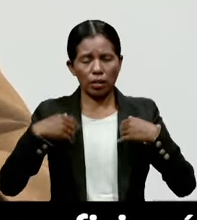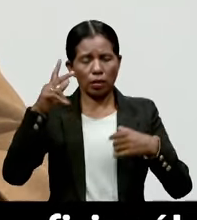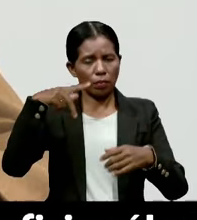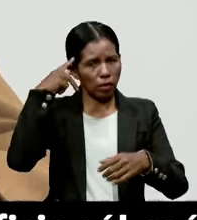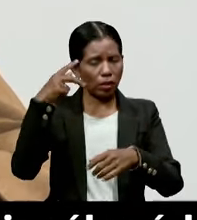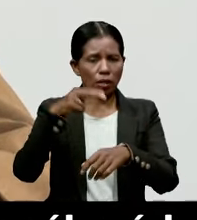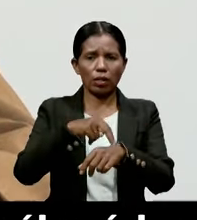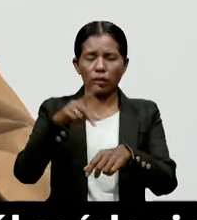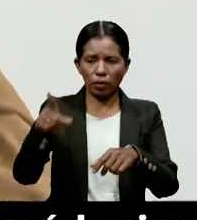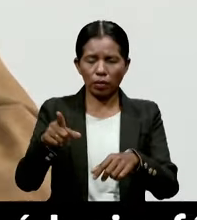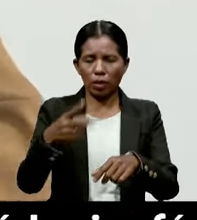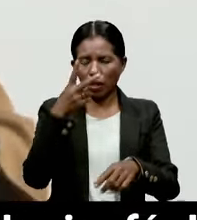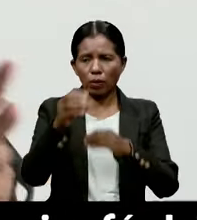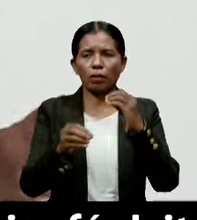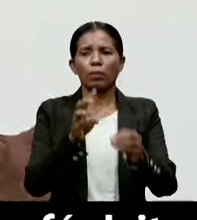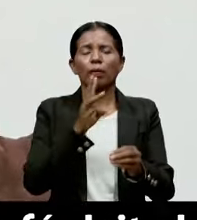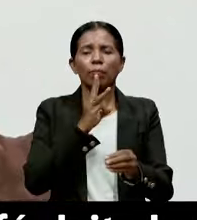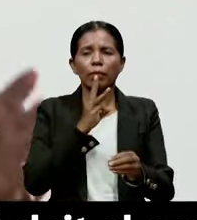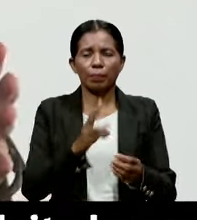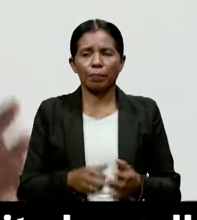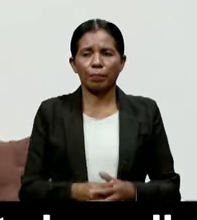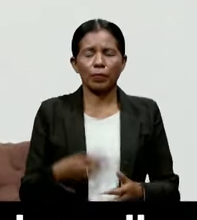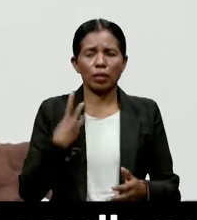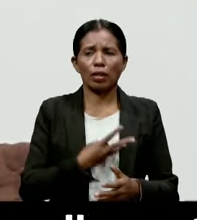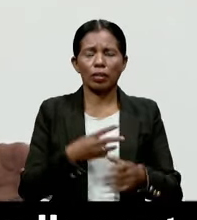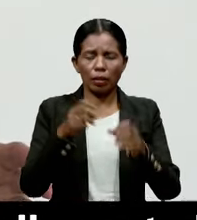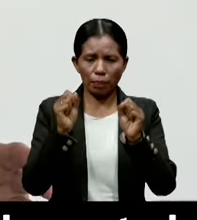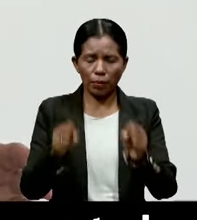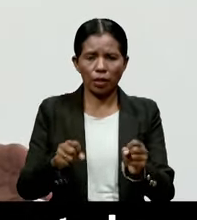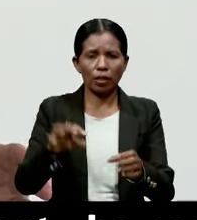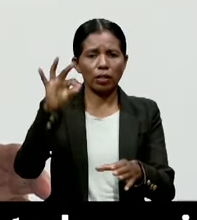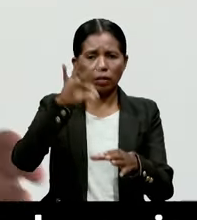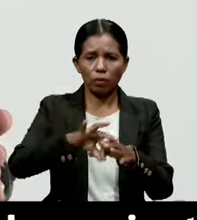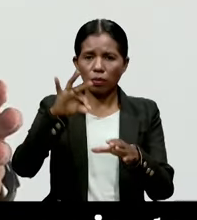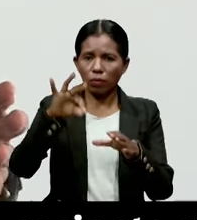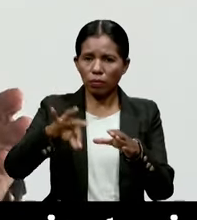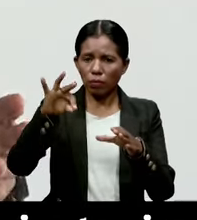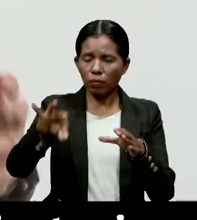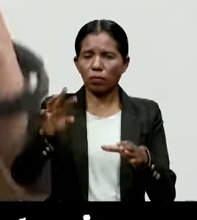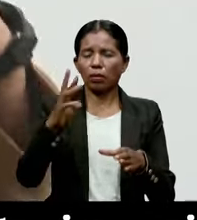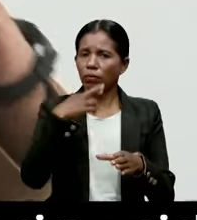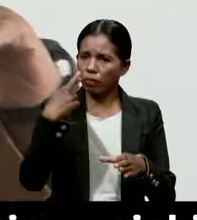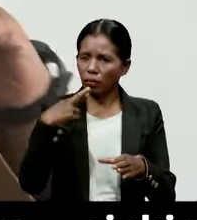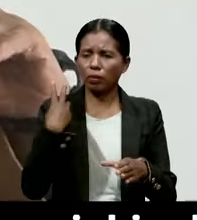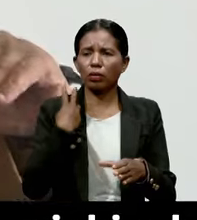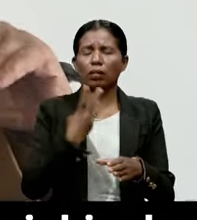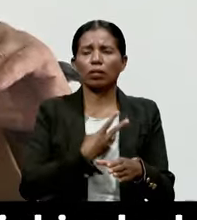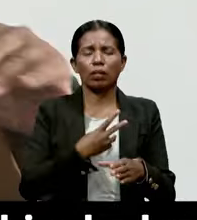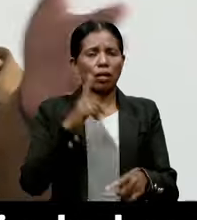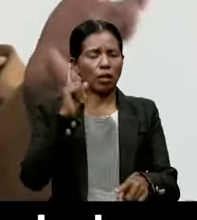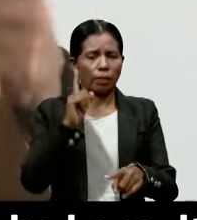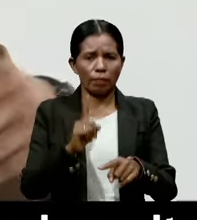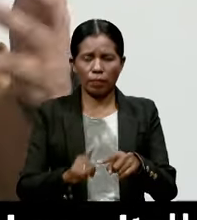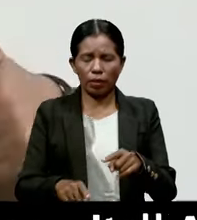Política nacional va be, de pele, halo nato, para la liqueta a